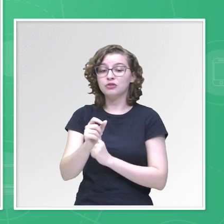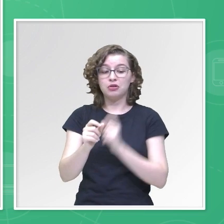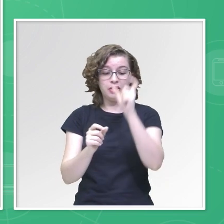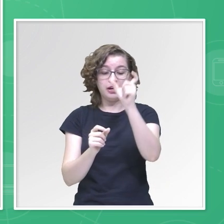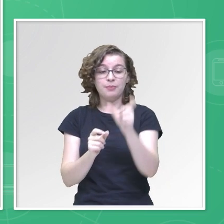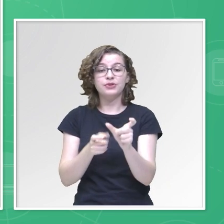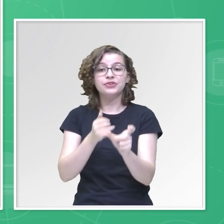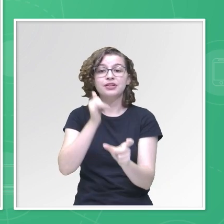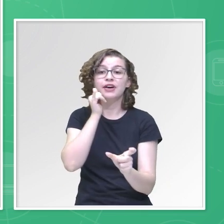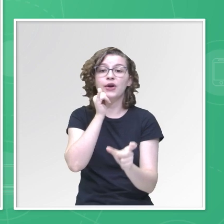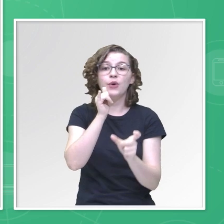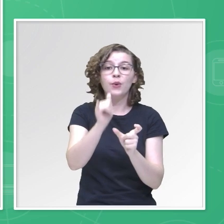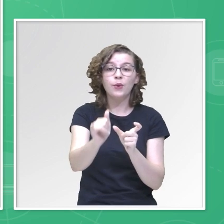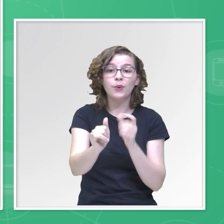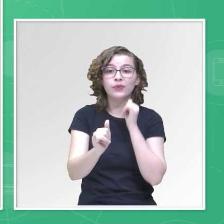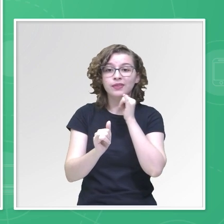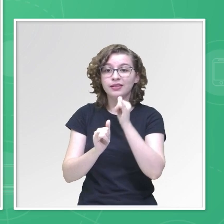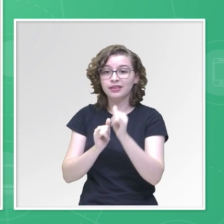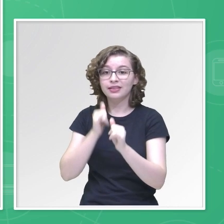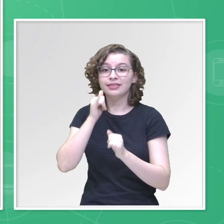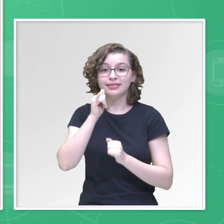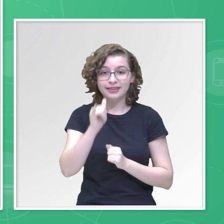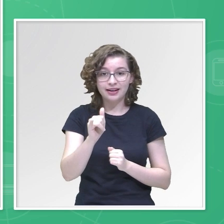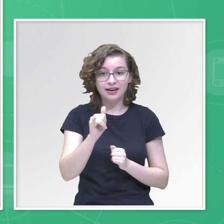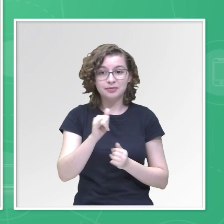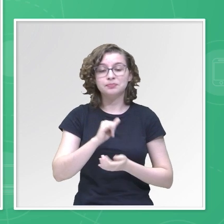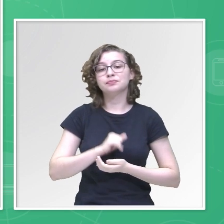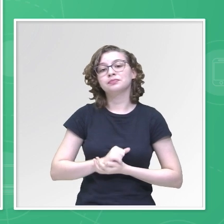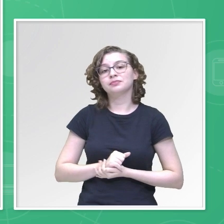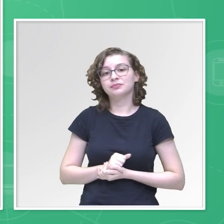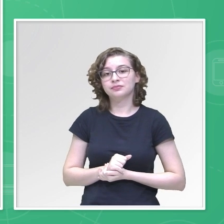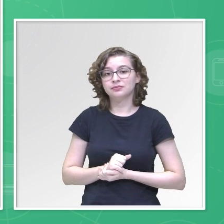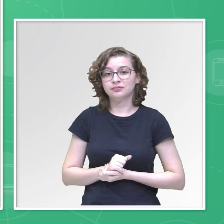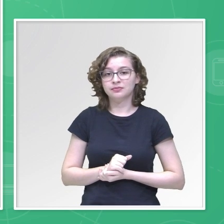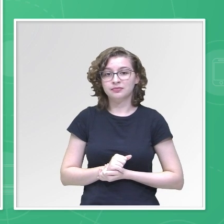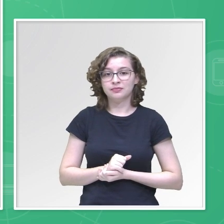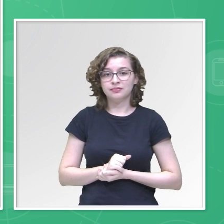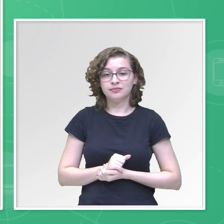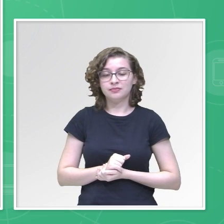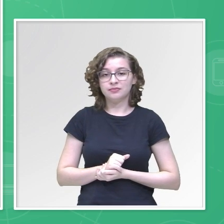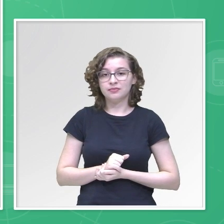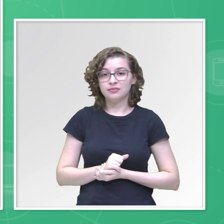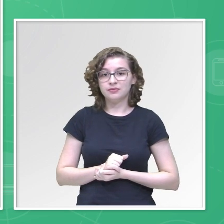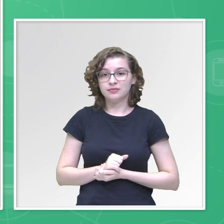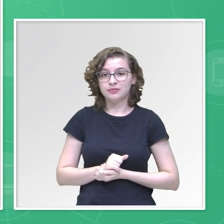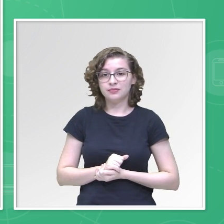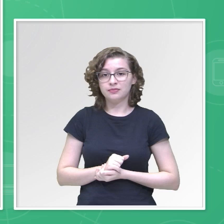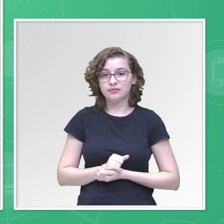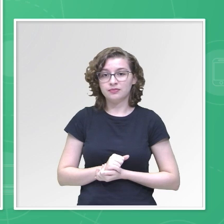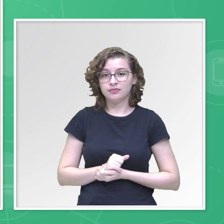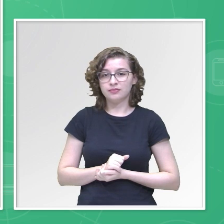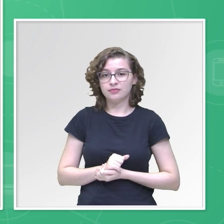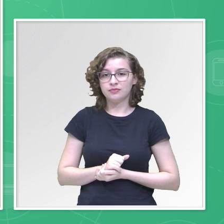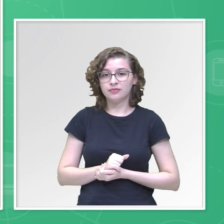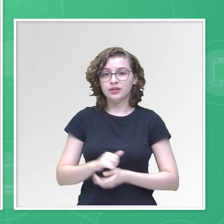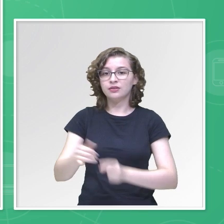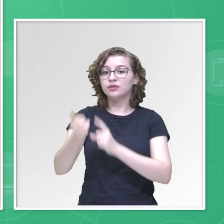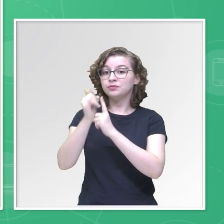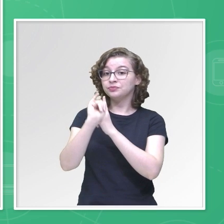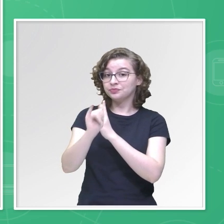a história o narrador Ele conta ele narra ele relata certo então